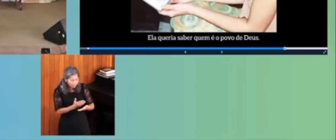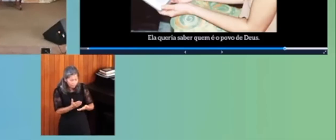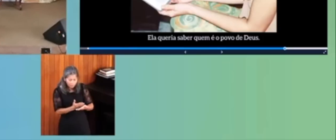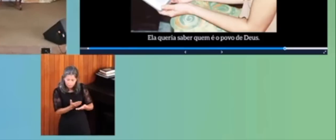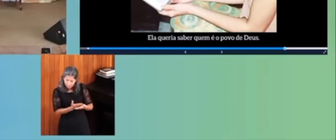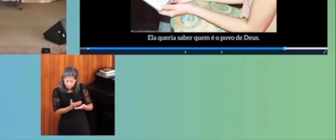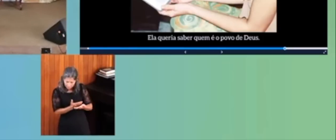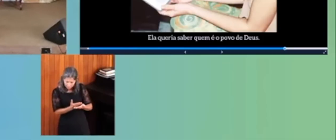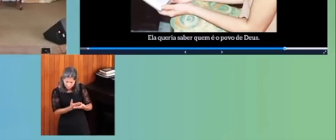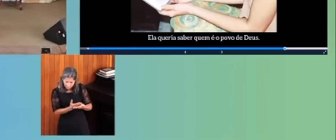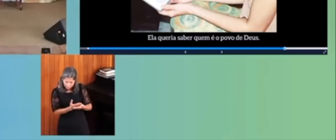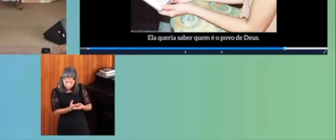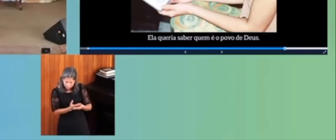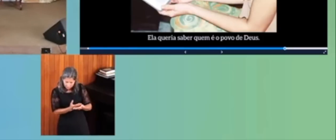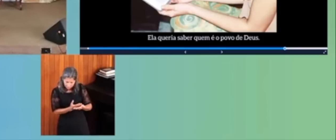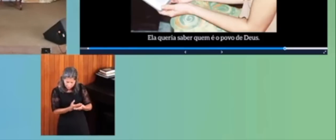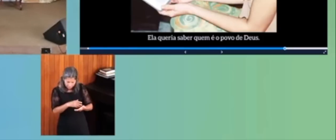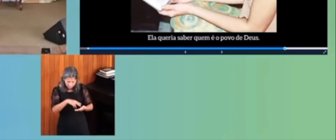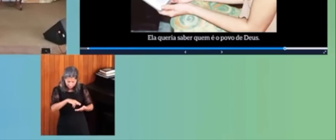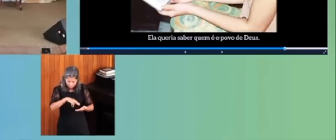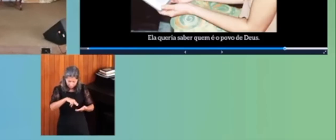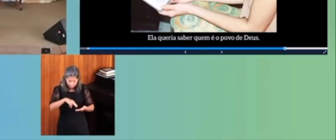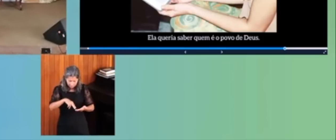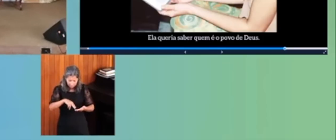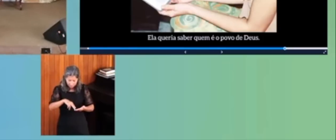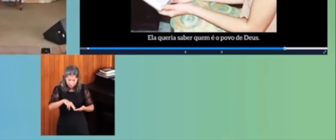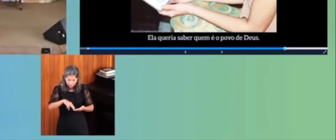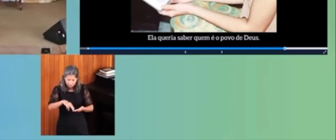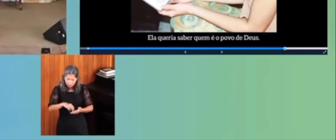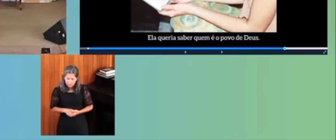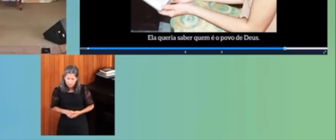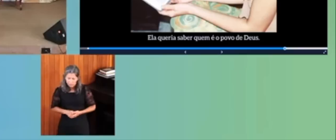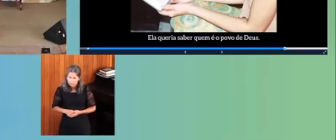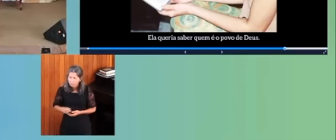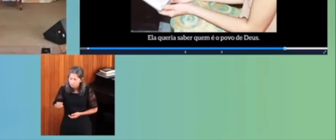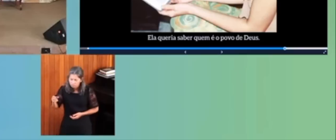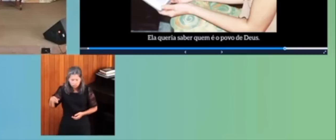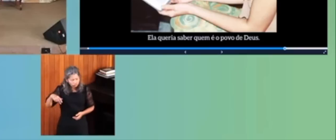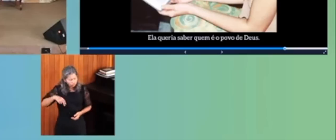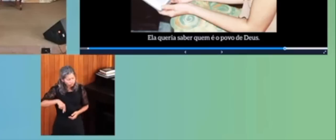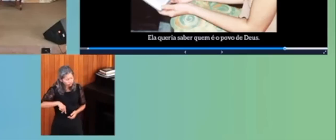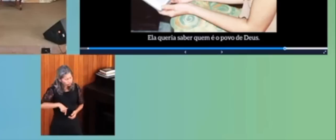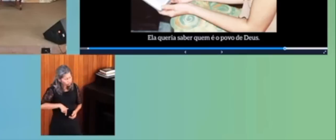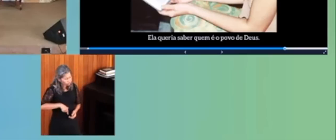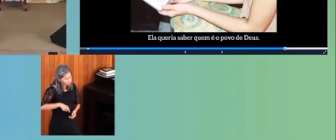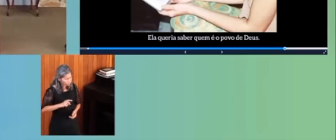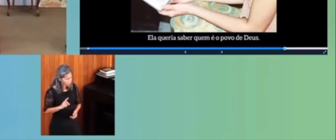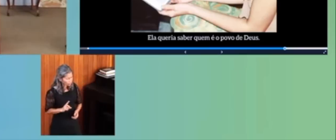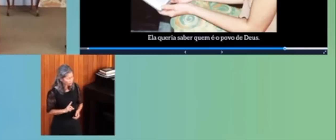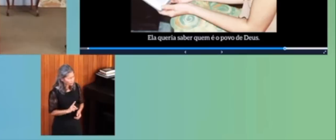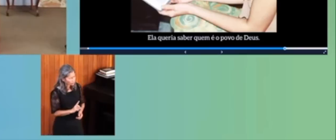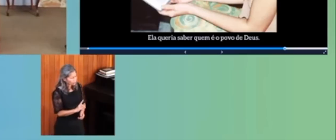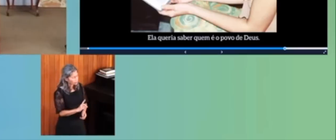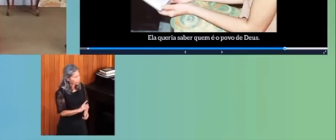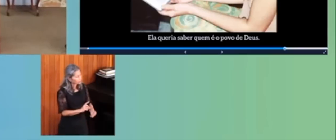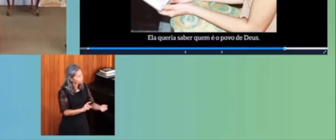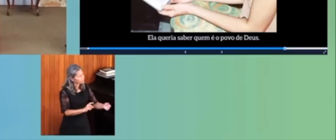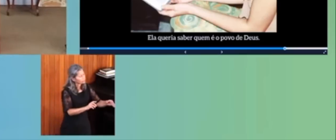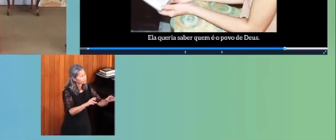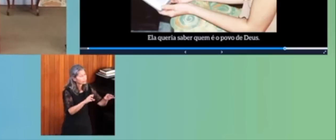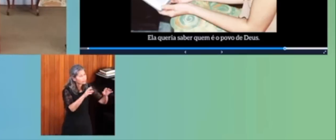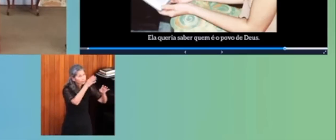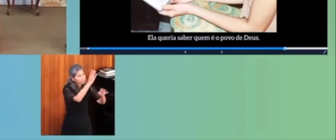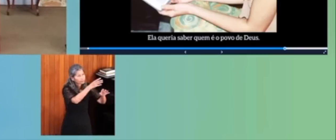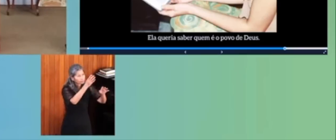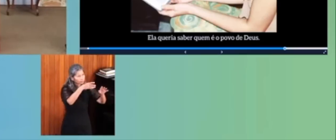dos Gideões, lembram? Que eram distribuídas de graça nas escolas, enfim. Estava lá uma Bíblia dessa, que tem o Apocalipse. E ela